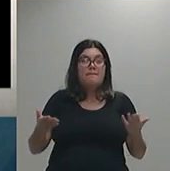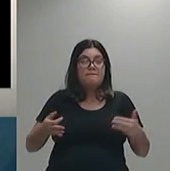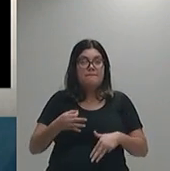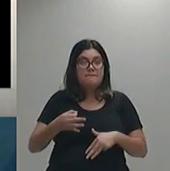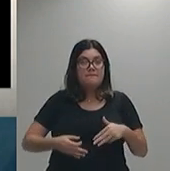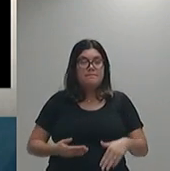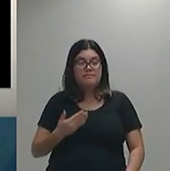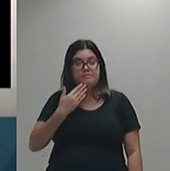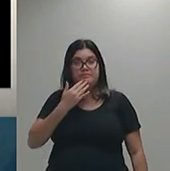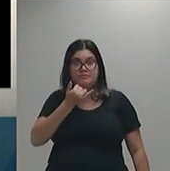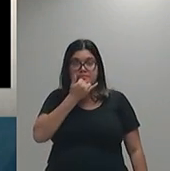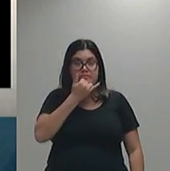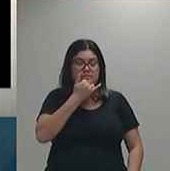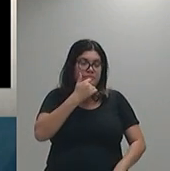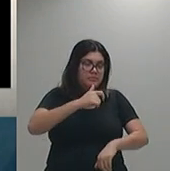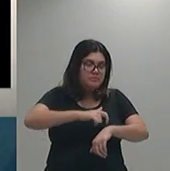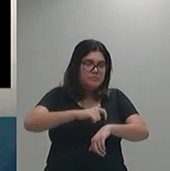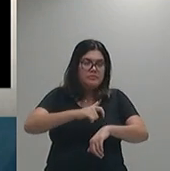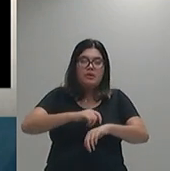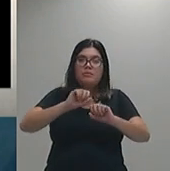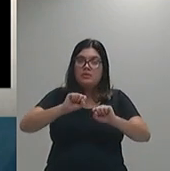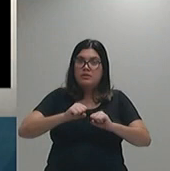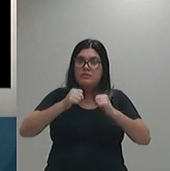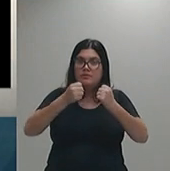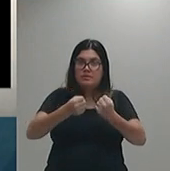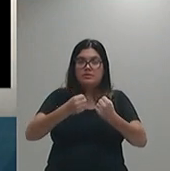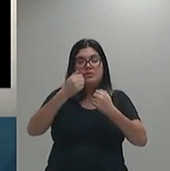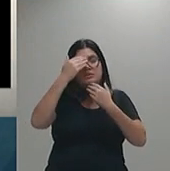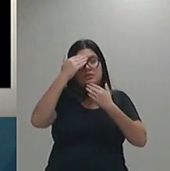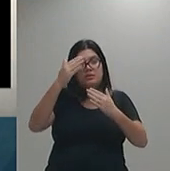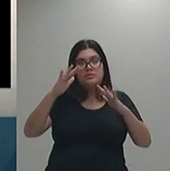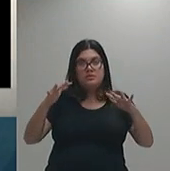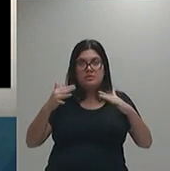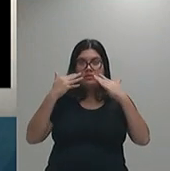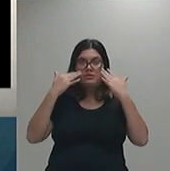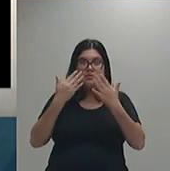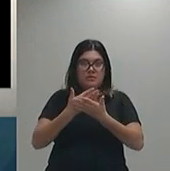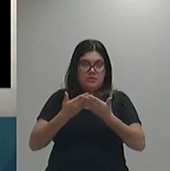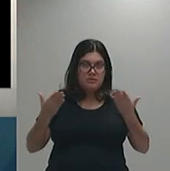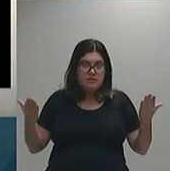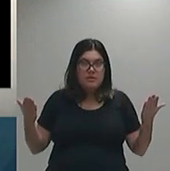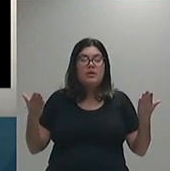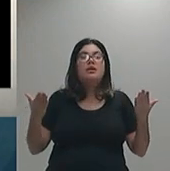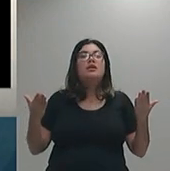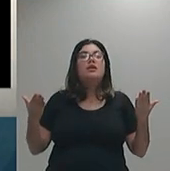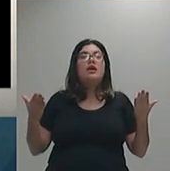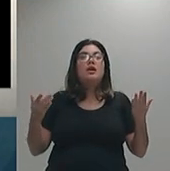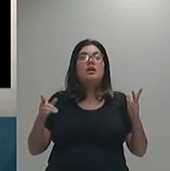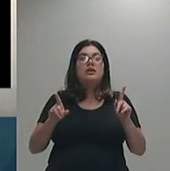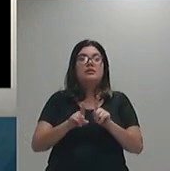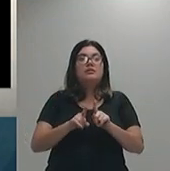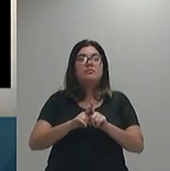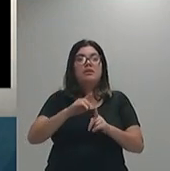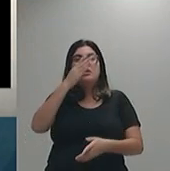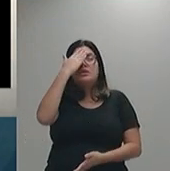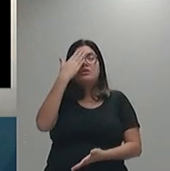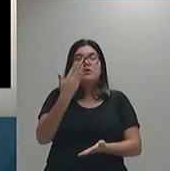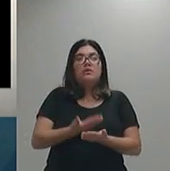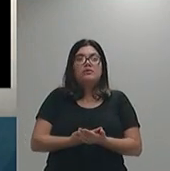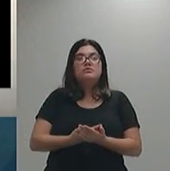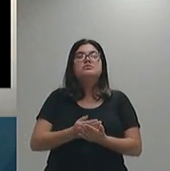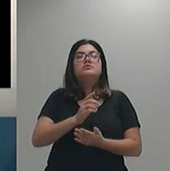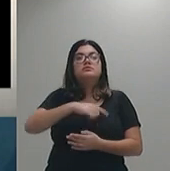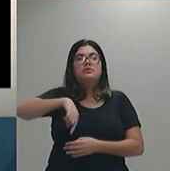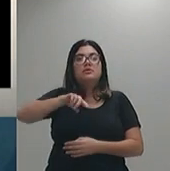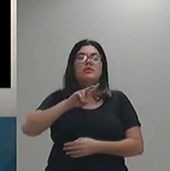pelo tempo da sustentação agradeço a atenção de vossas senhorias e e confiante em que serão será